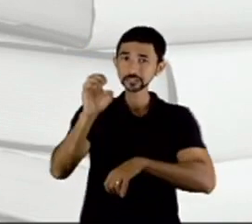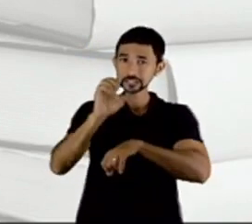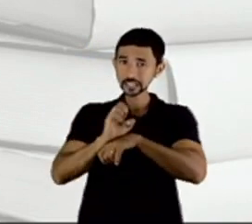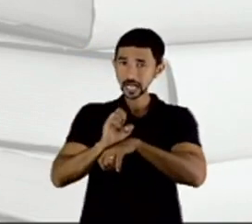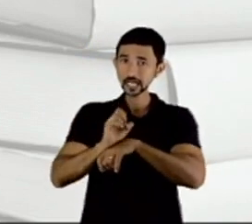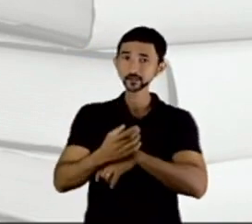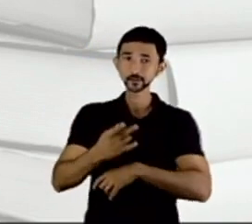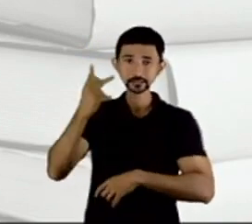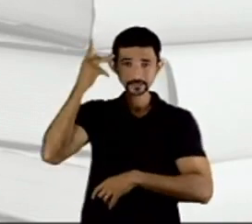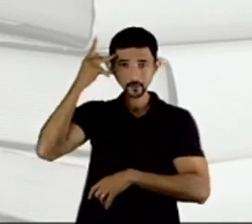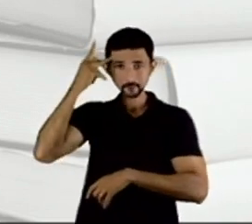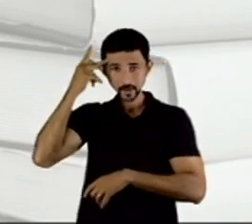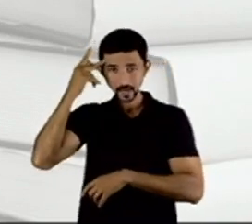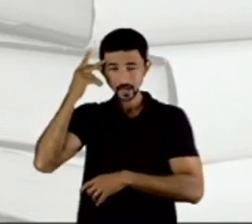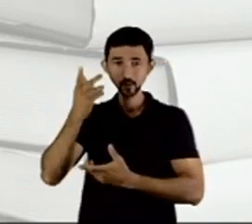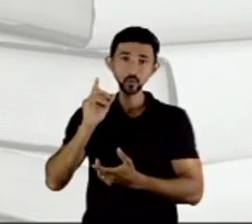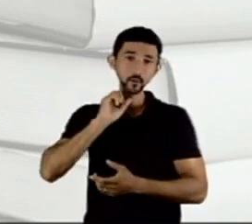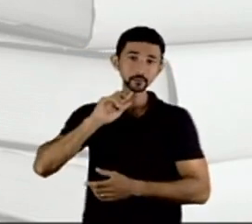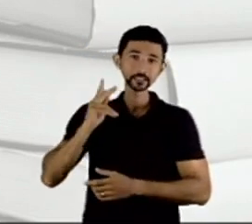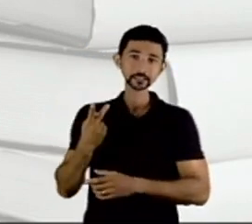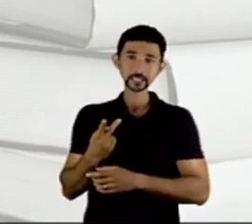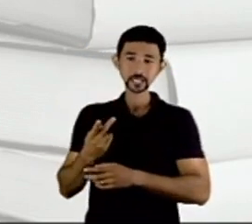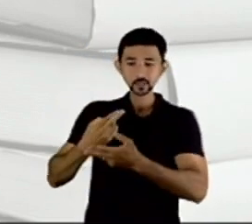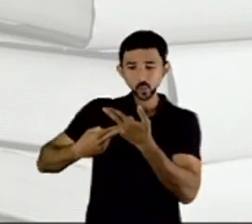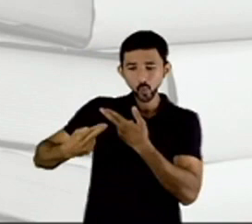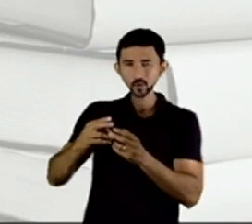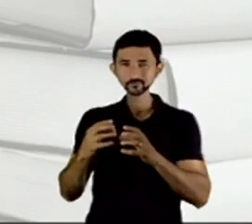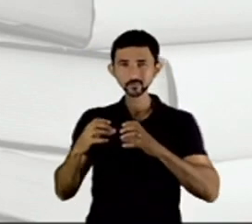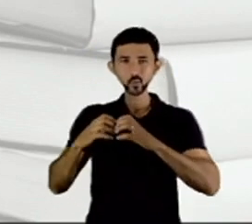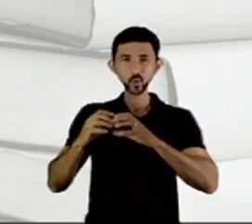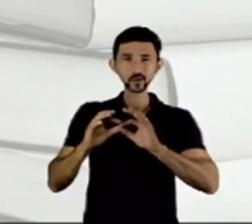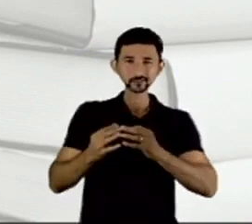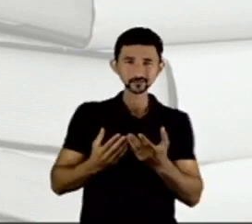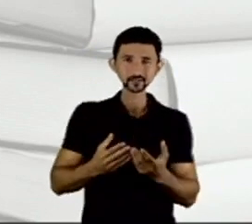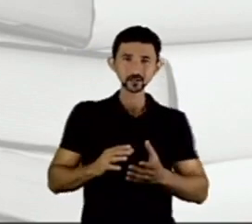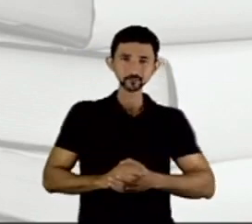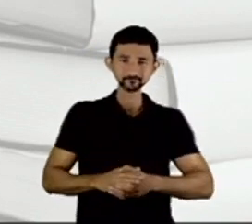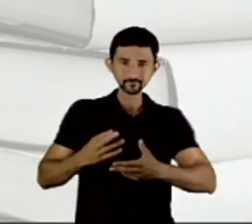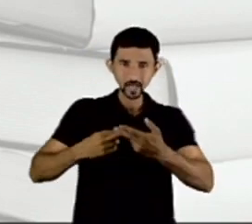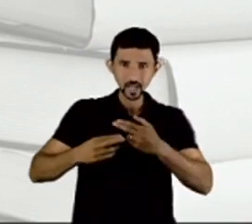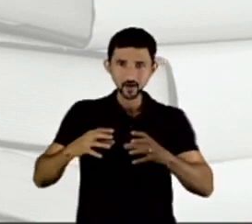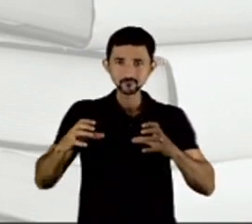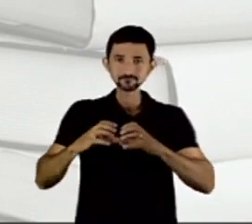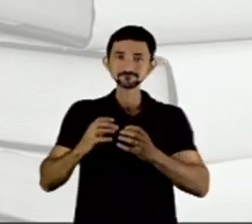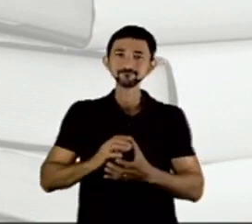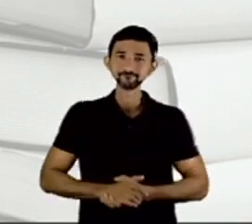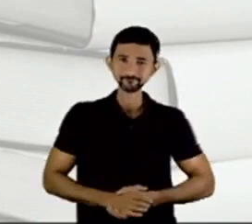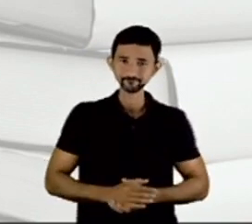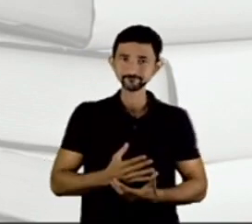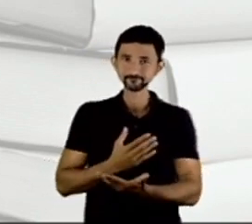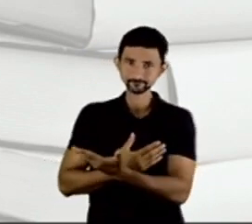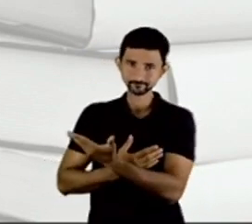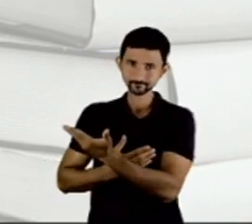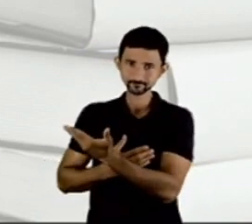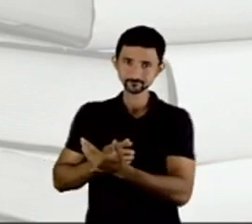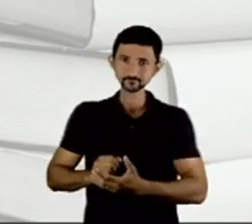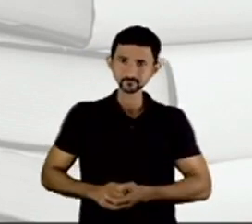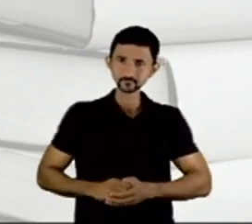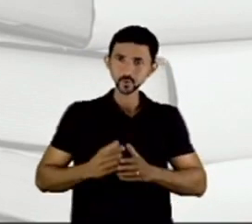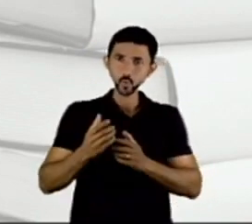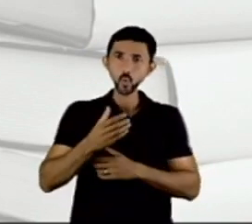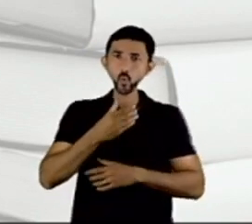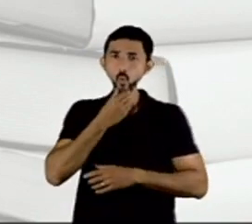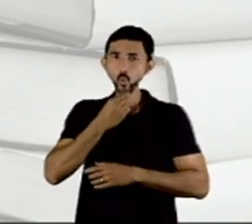Gerais com um coraçãozinho, como se fosse uma relação, um relacionamento sério, igual como a gente posta no Facebook.